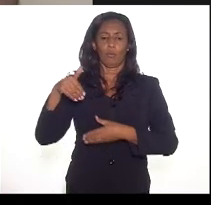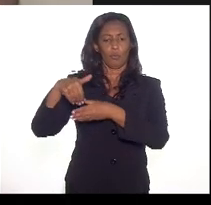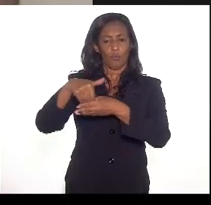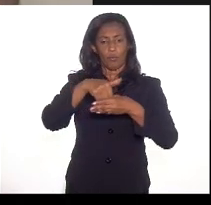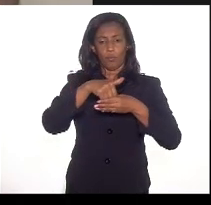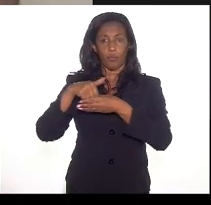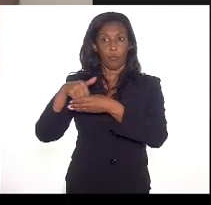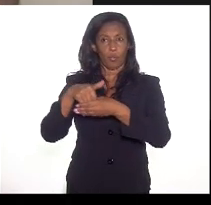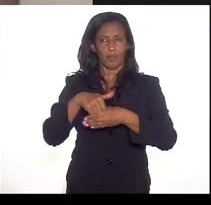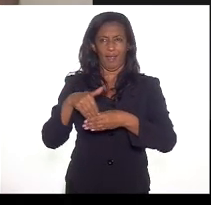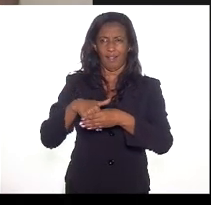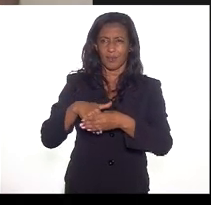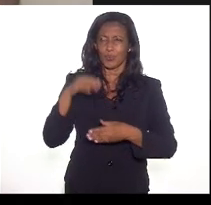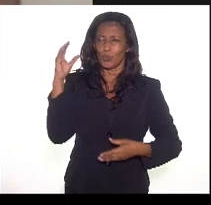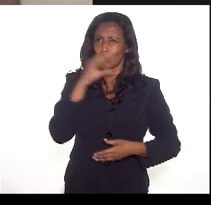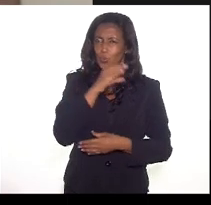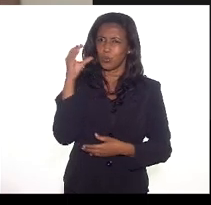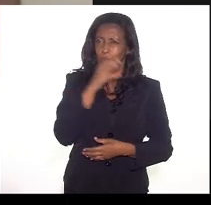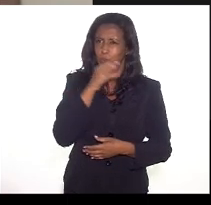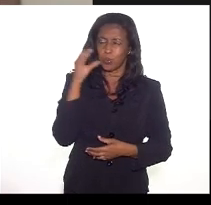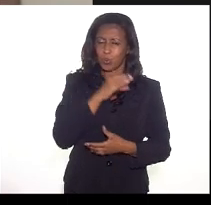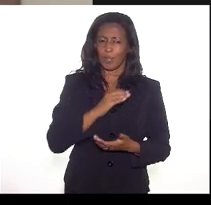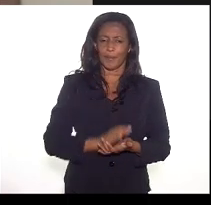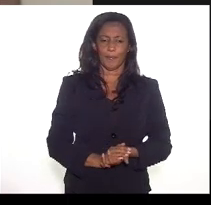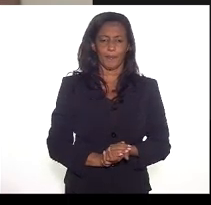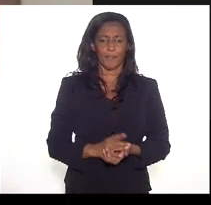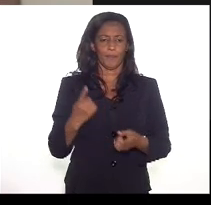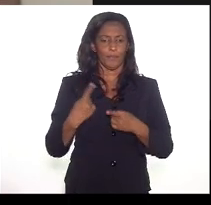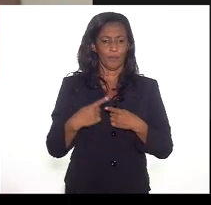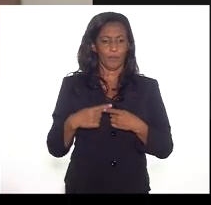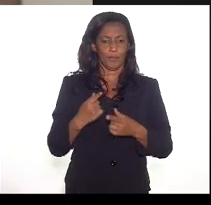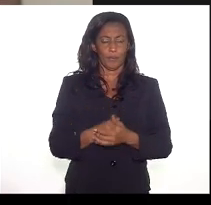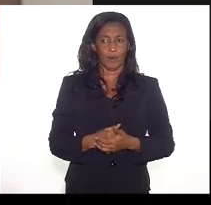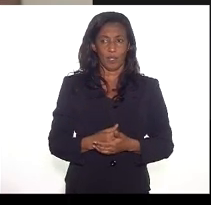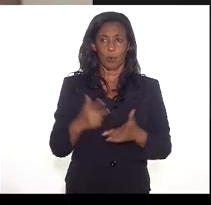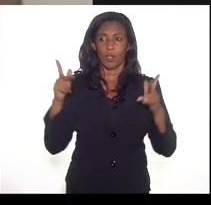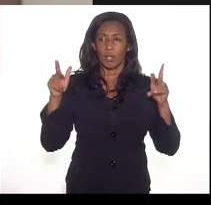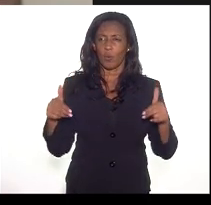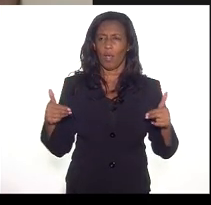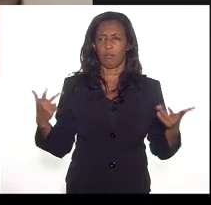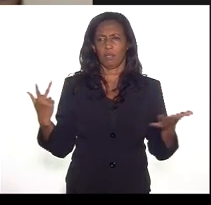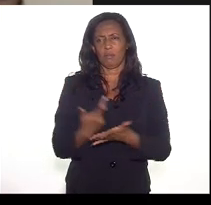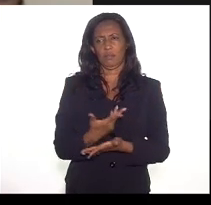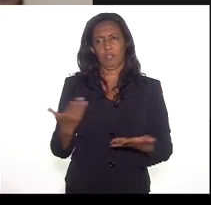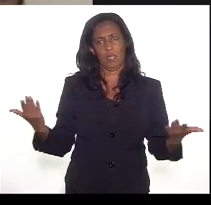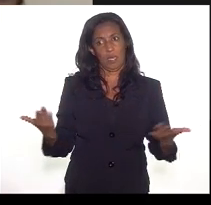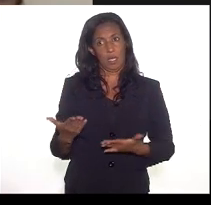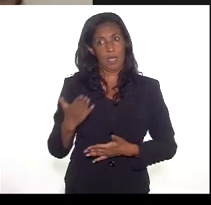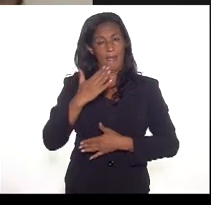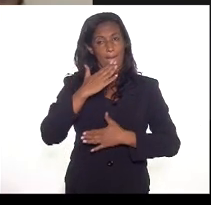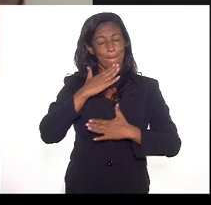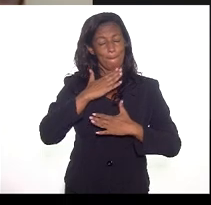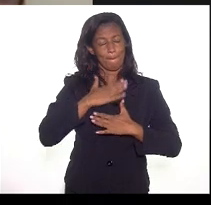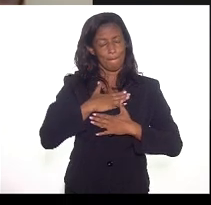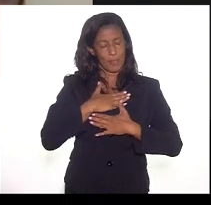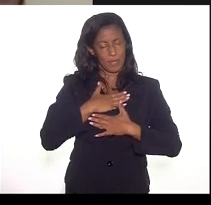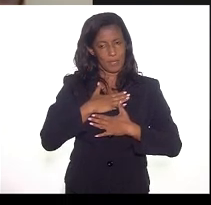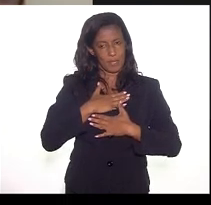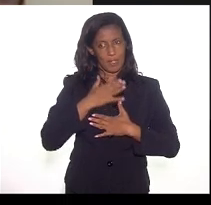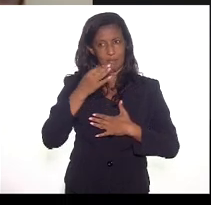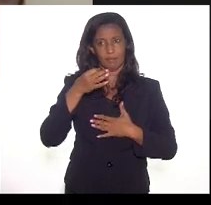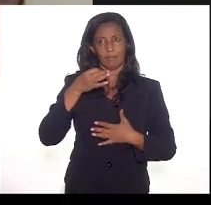a pressa e o assodamento com que ele está sendo votado hoje. Essa é a minha impressão